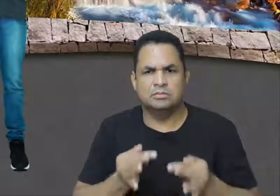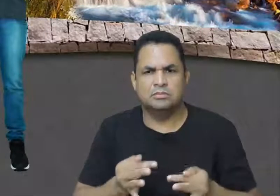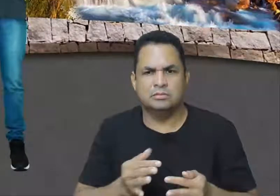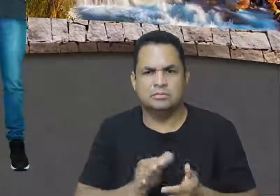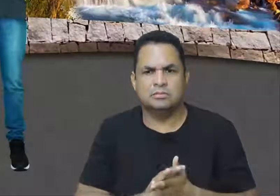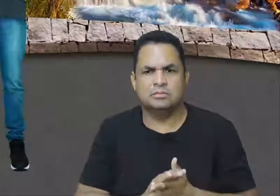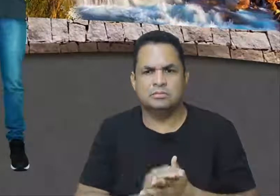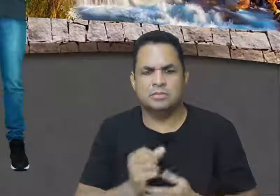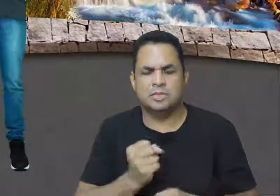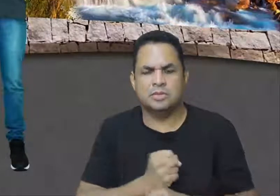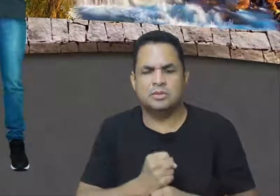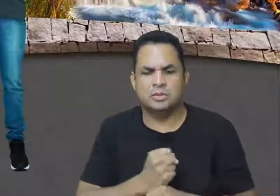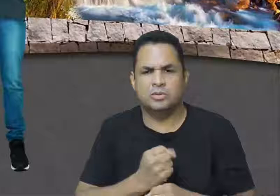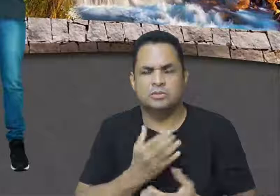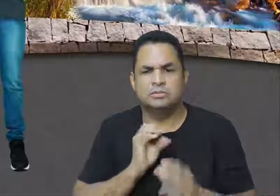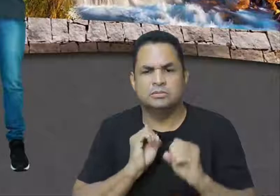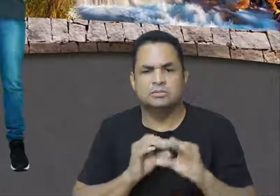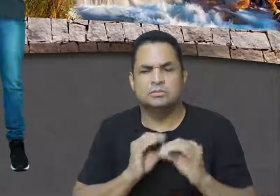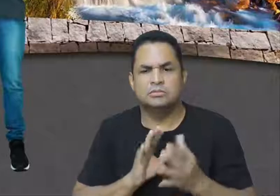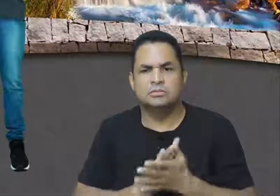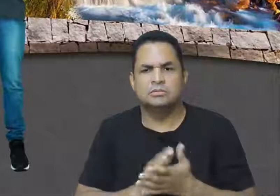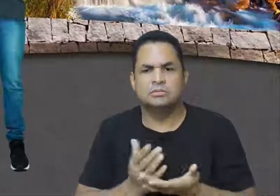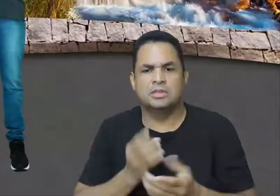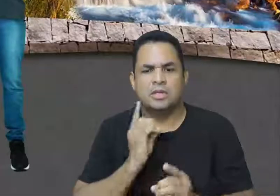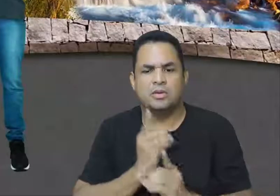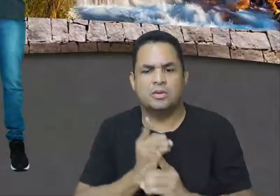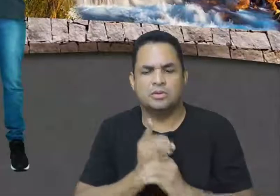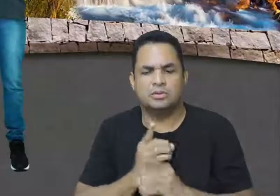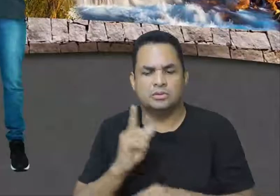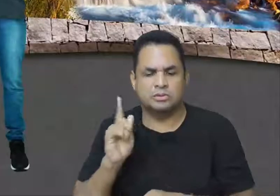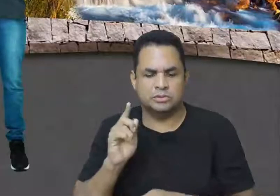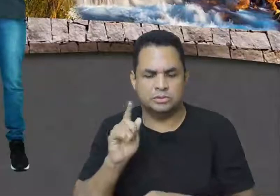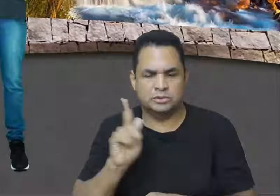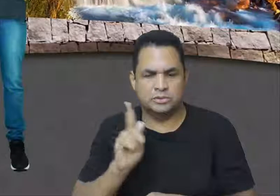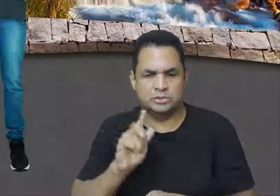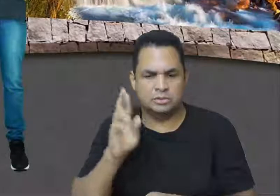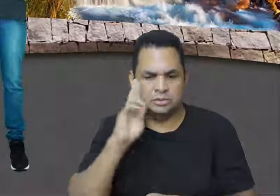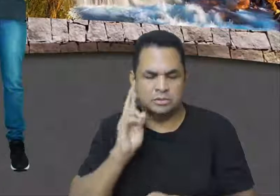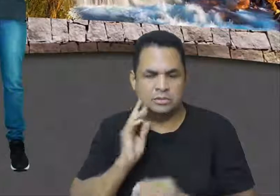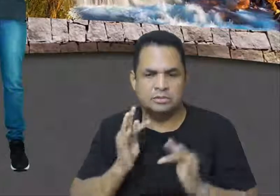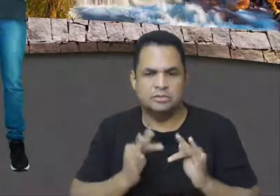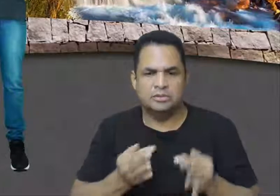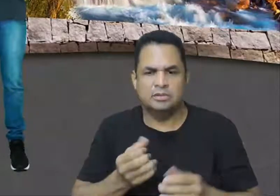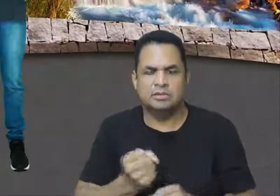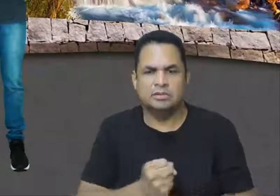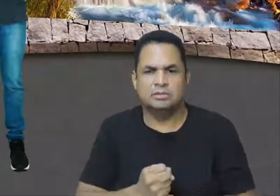do nosso ano letivo e o nosso encontro ainda com Geografia de Rondônia lá no